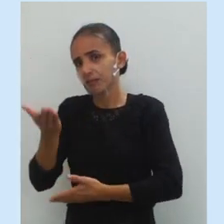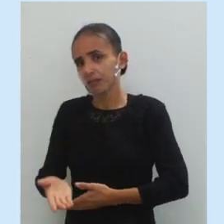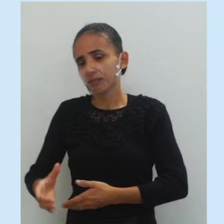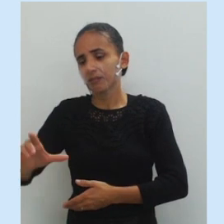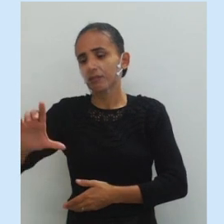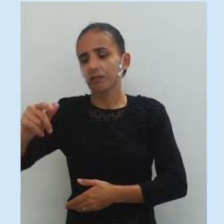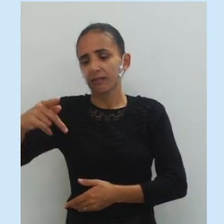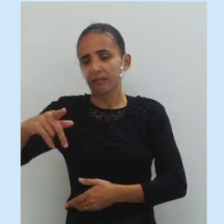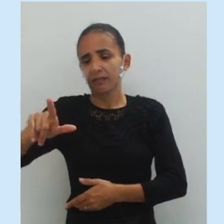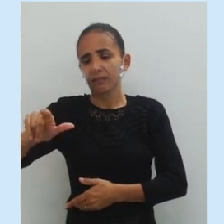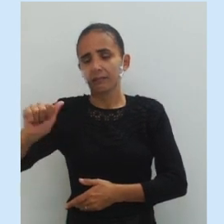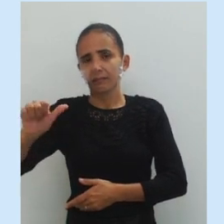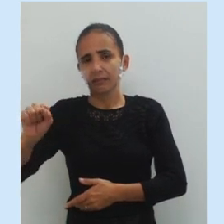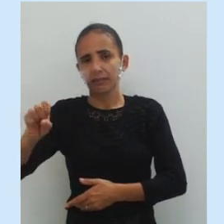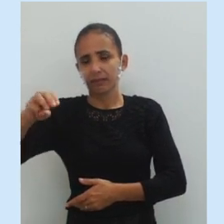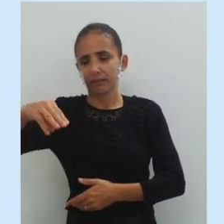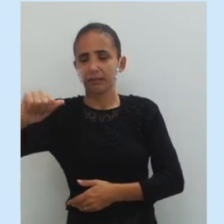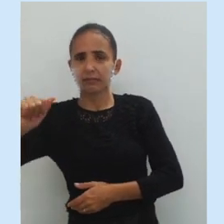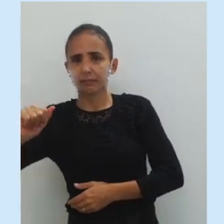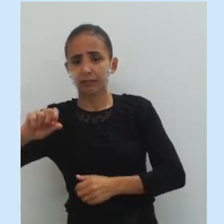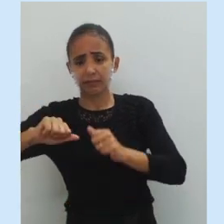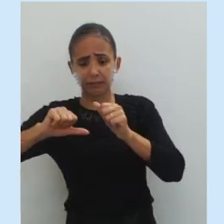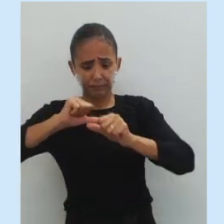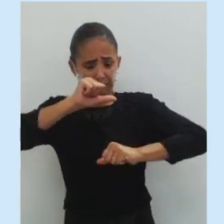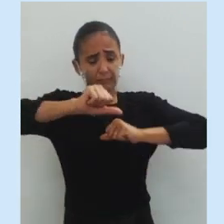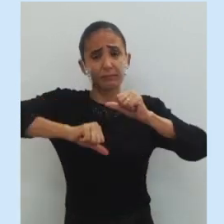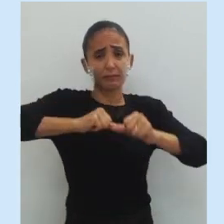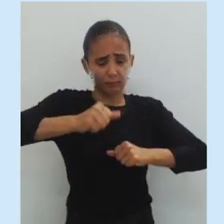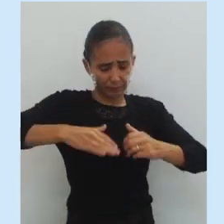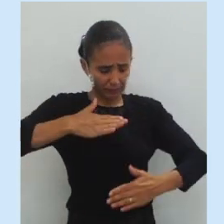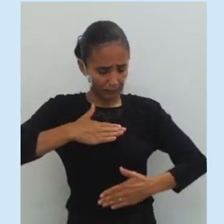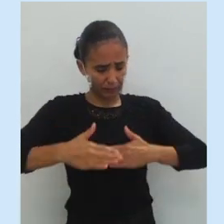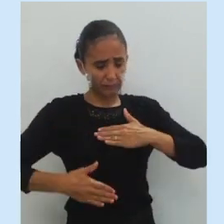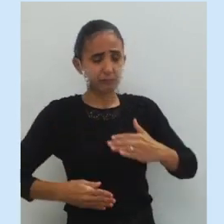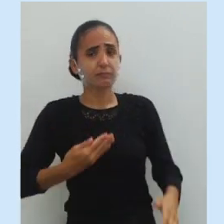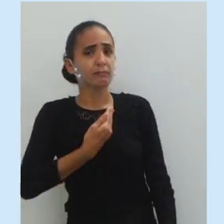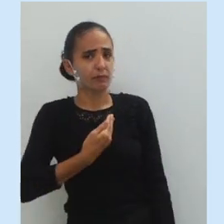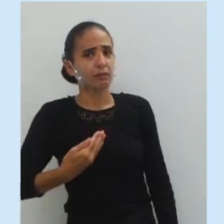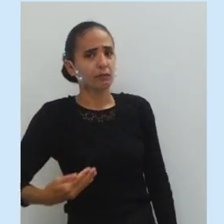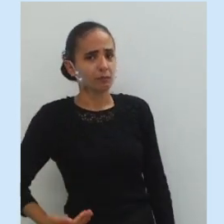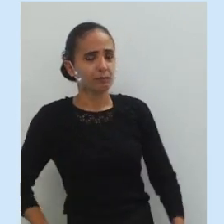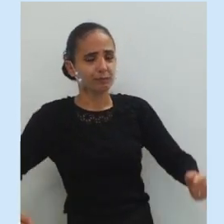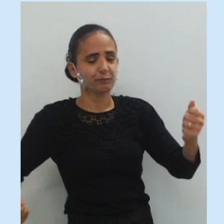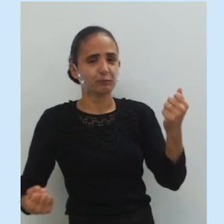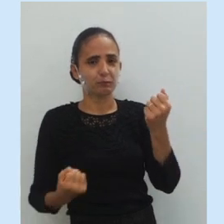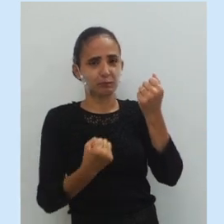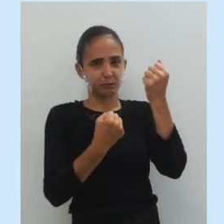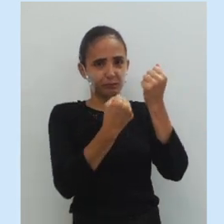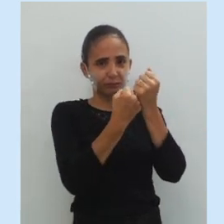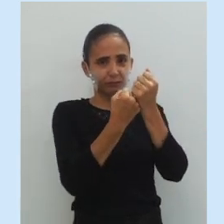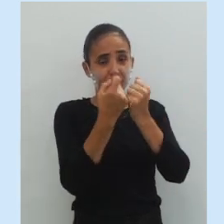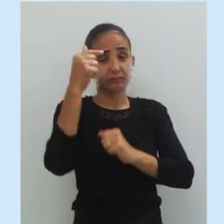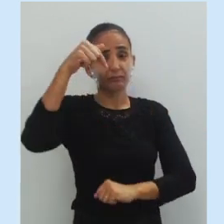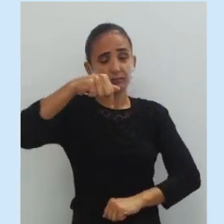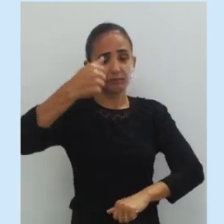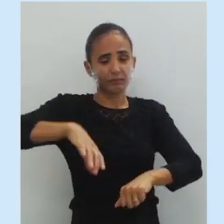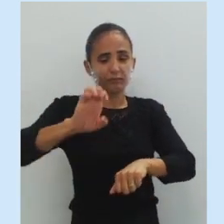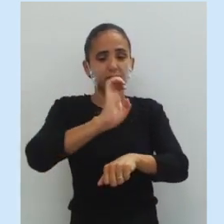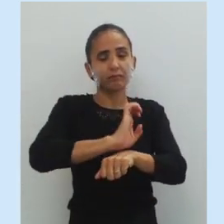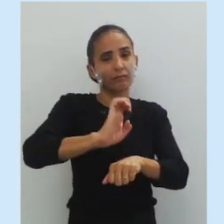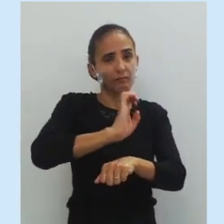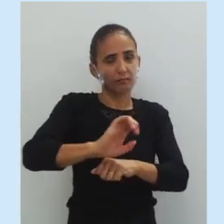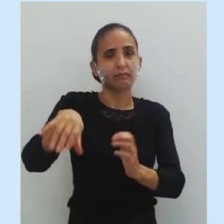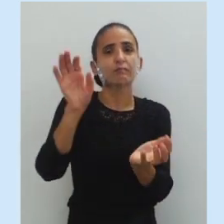pele ela possa ser reestruturada. Então, o governo ele apoiou para que aqui no estado de